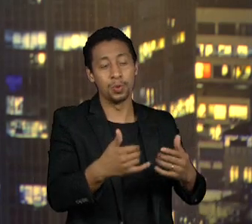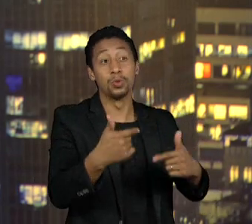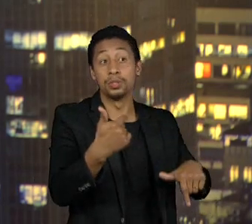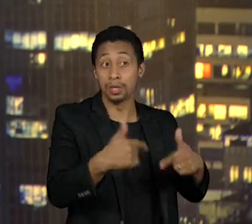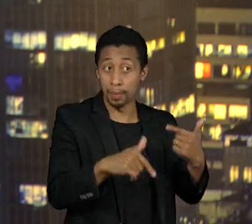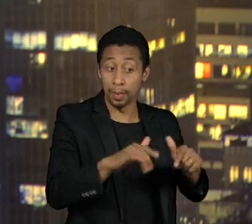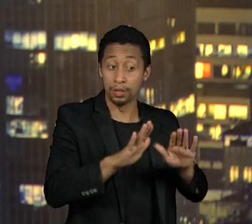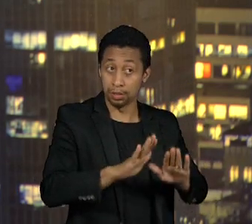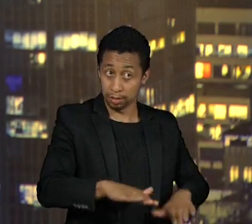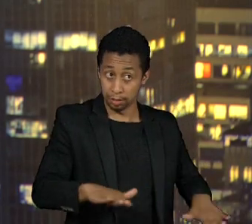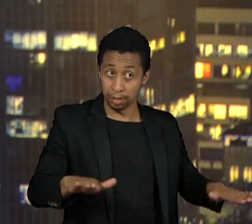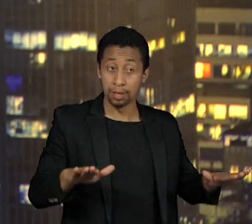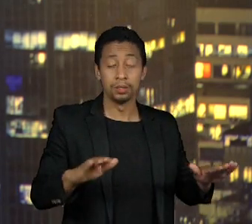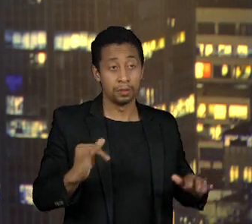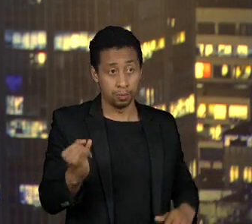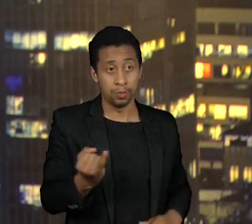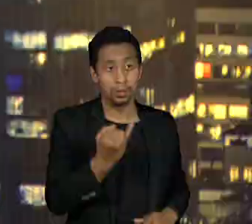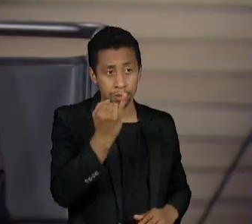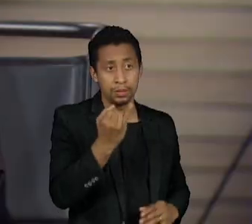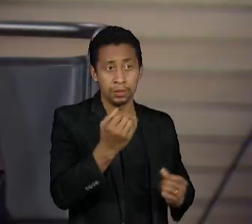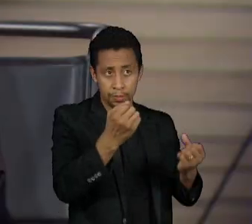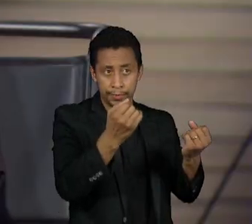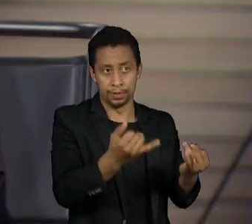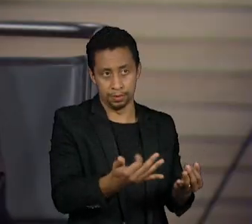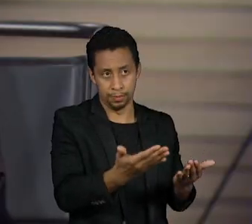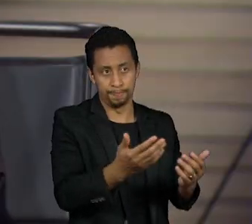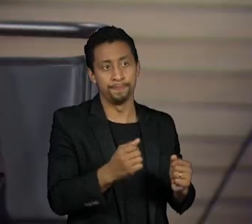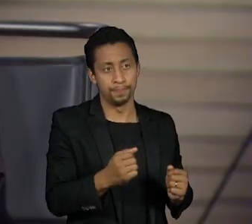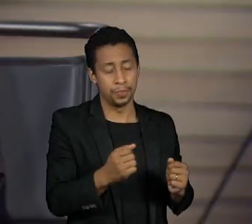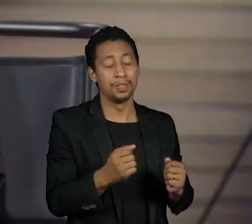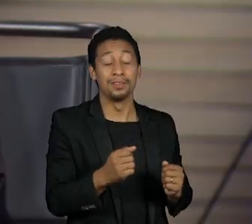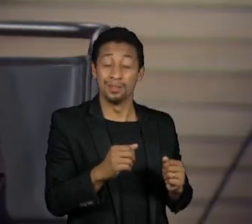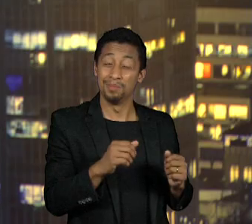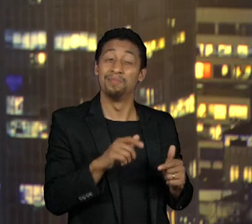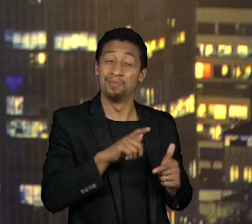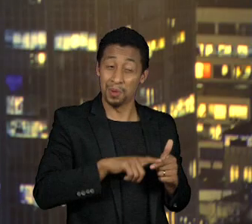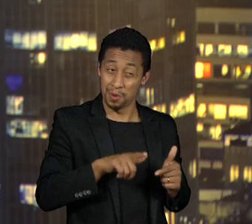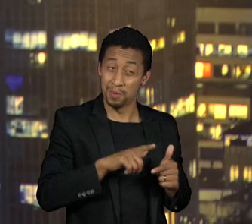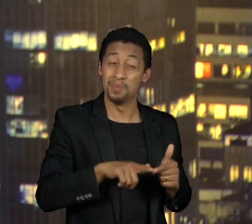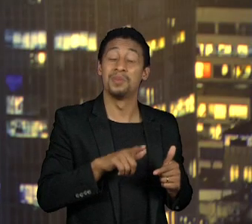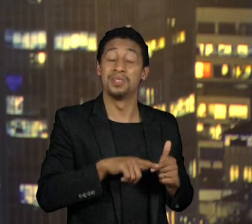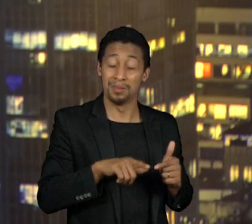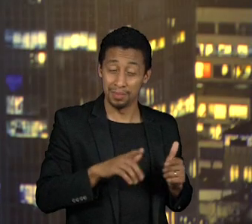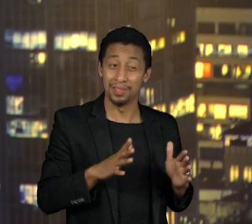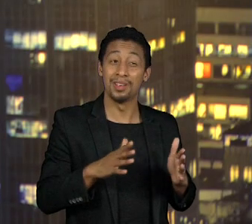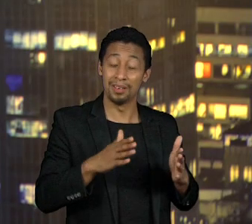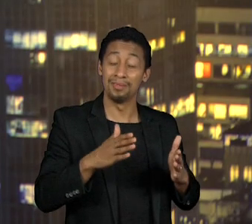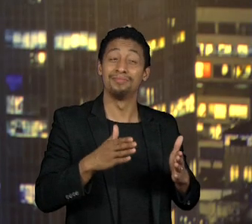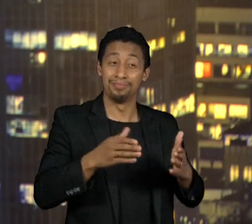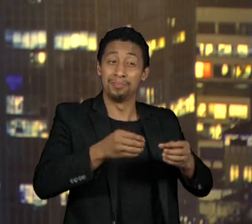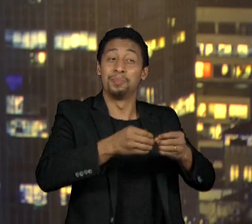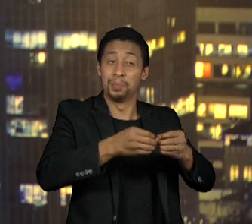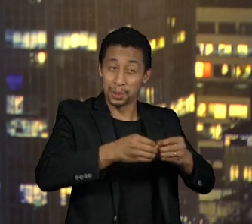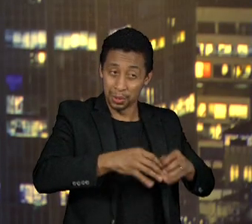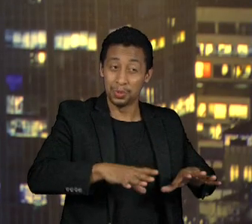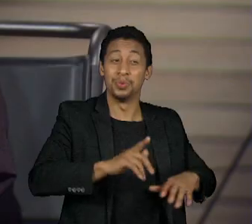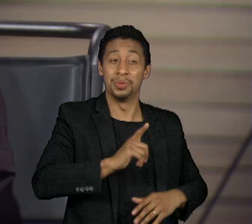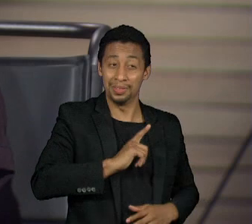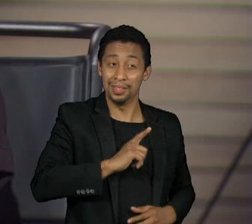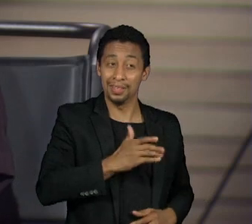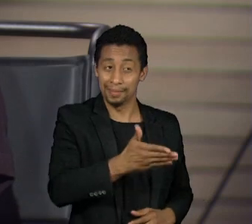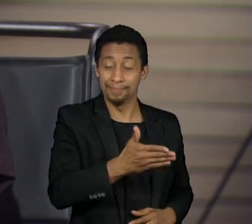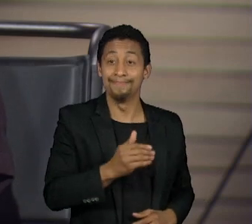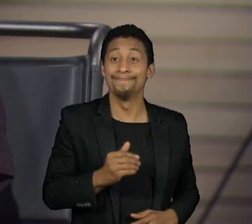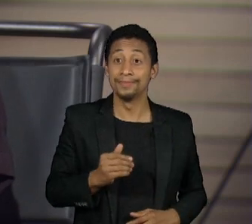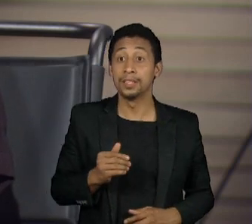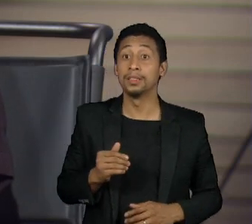importante a gente tratar aí, que é outra coisa que traz muitas consequências para as crianças, não é? E é dos